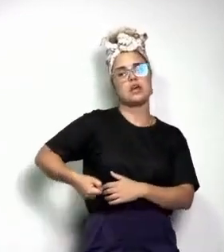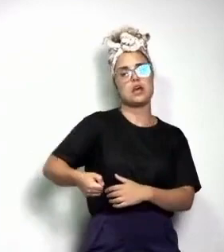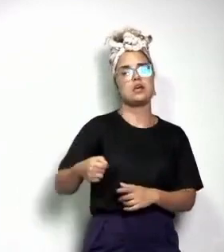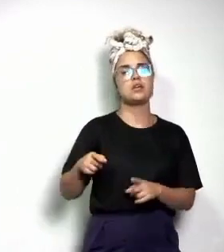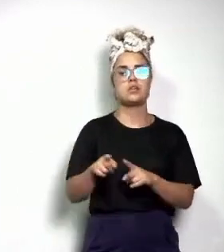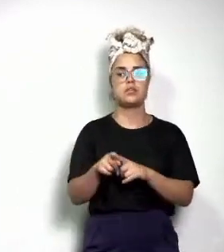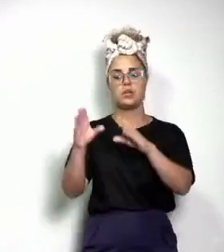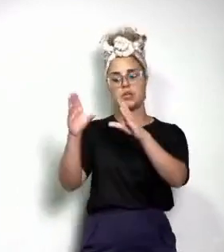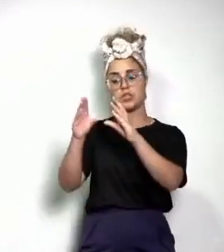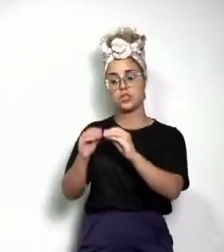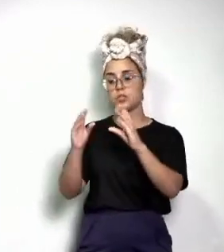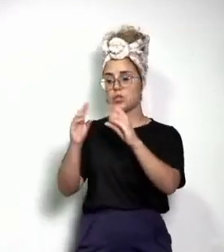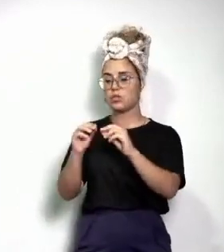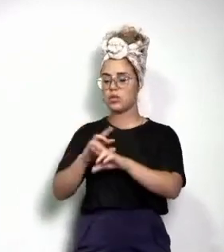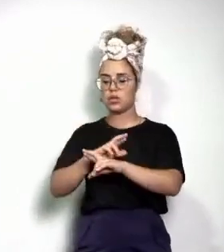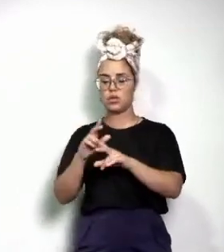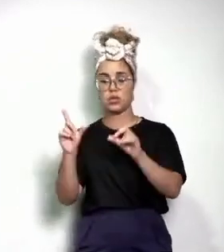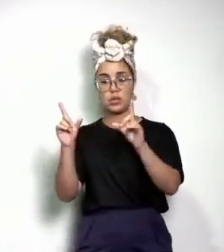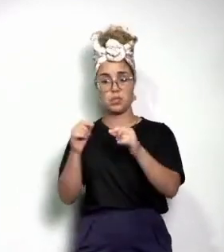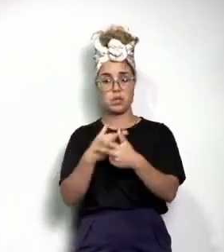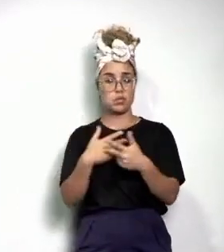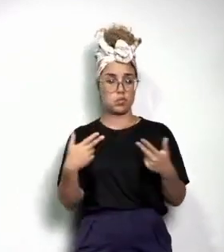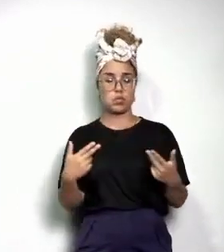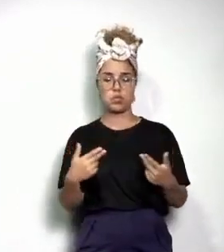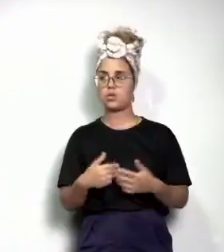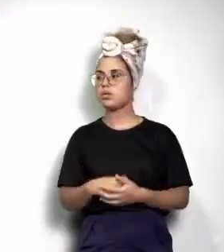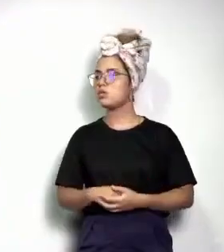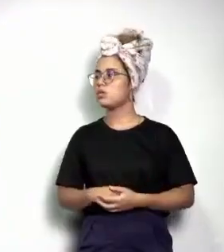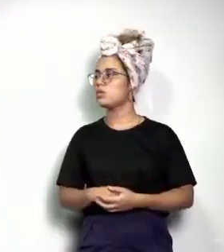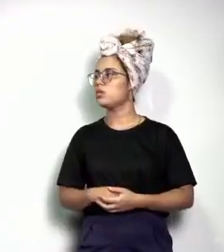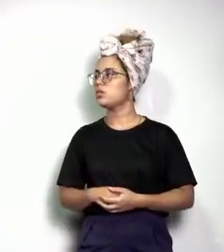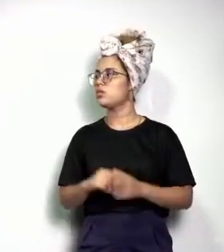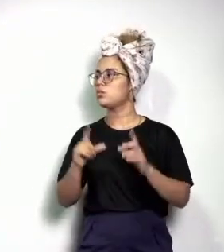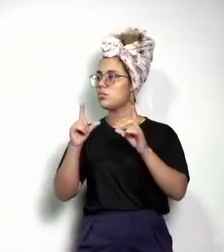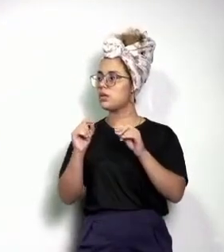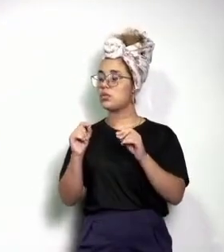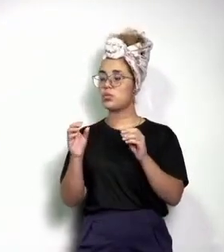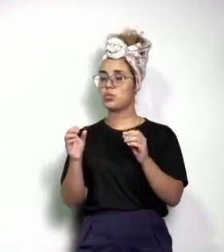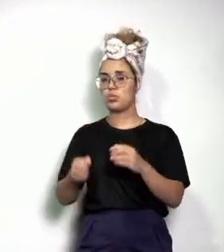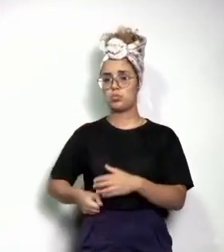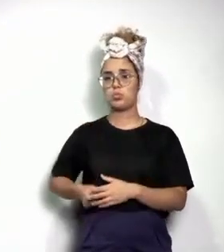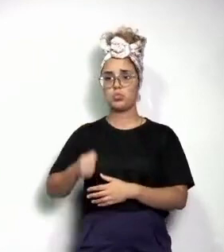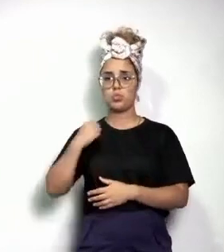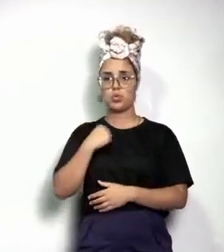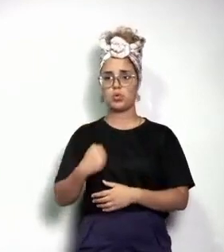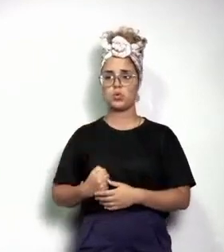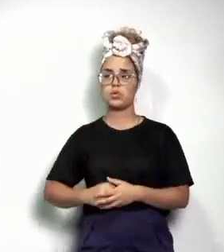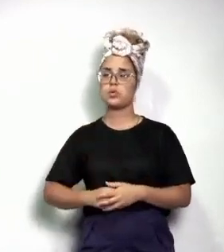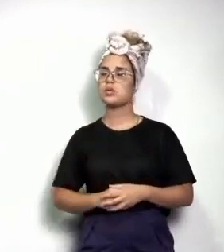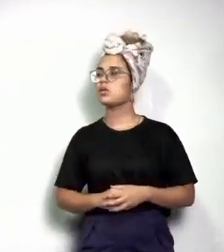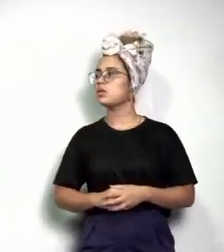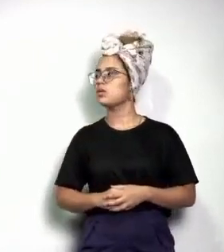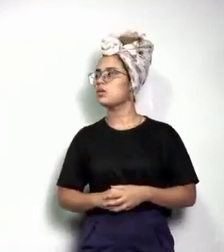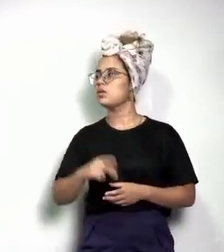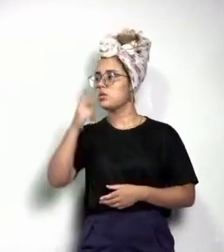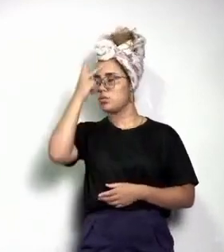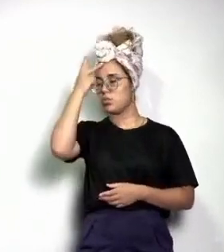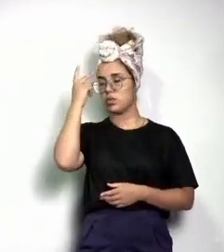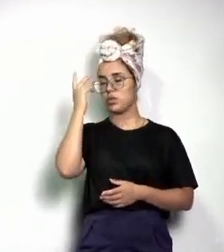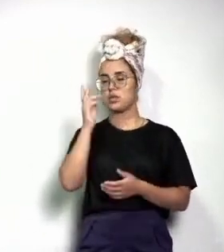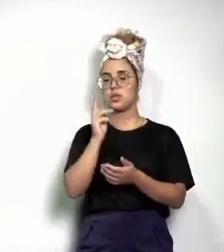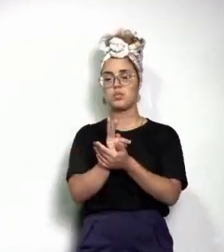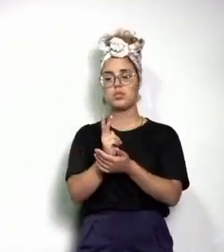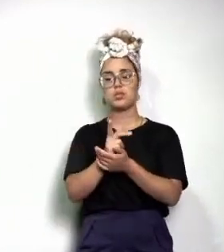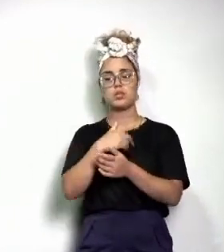diminuir e compactar esse material em menos que enfim, menos bags assim. E aí até por isso eu comentei de